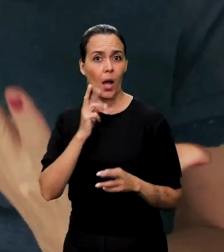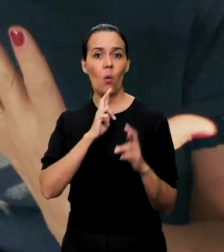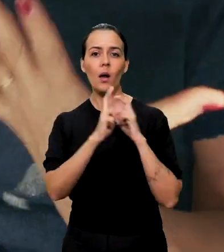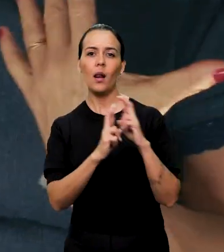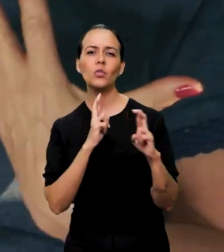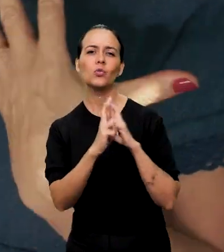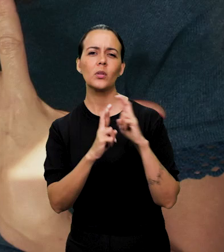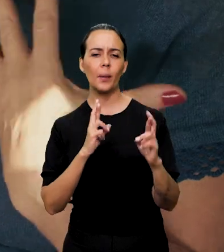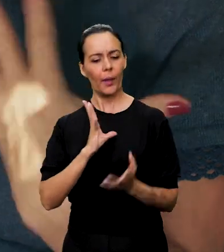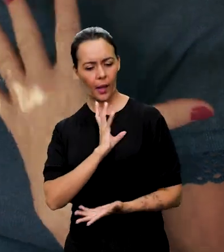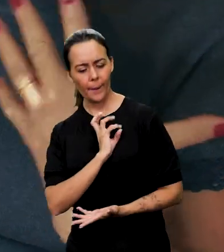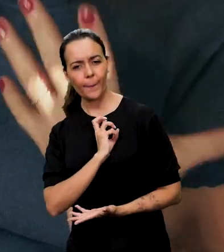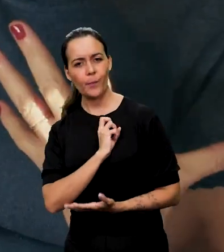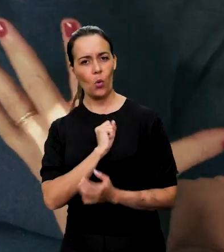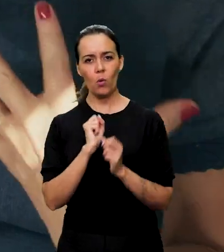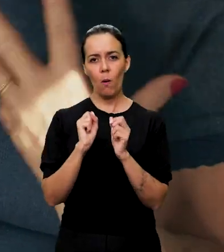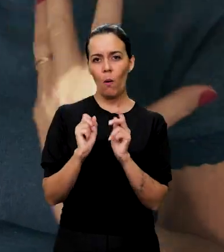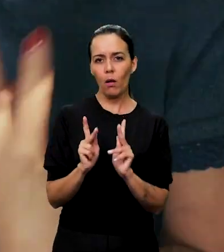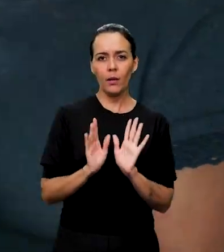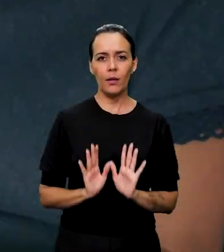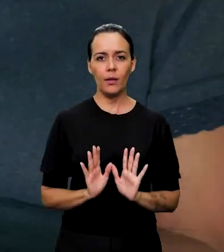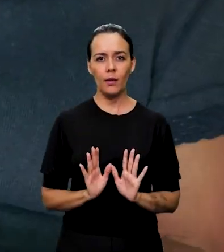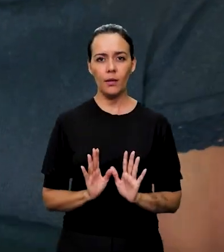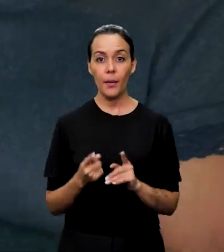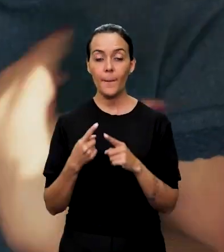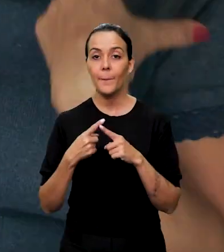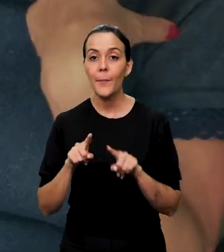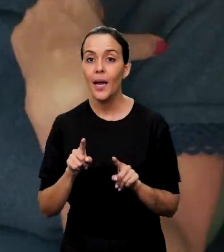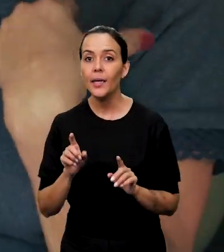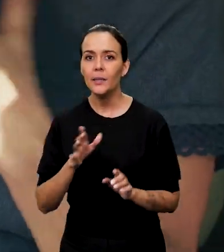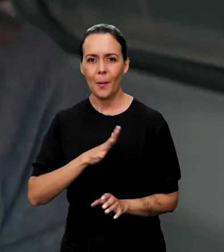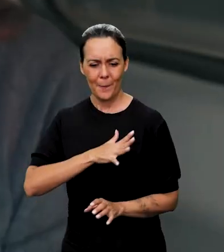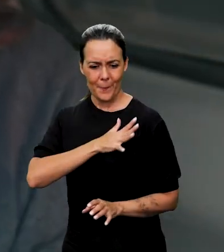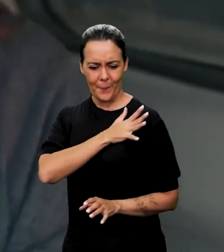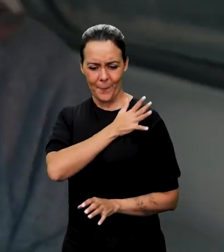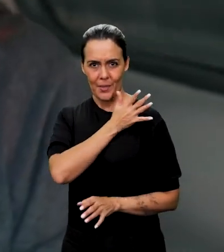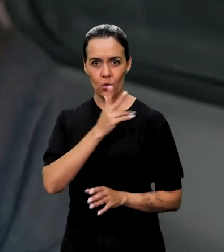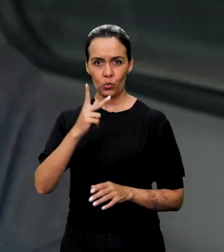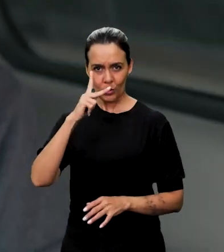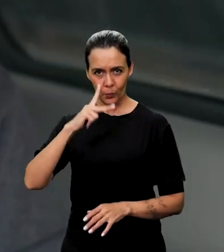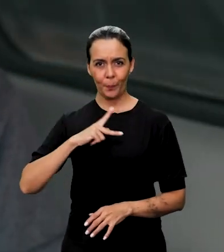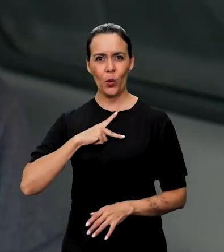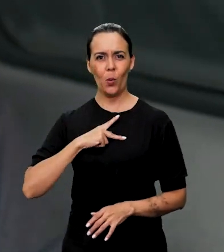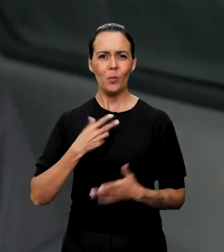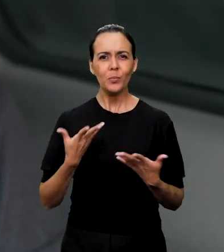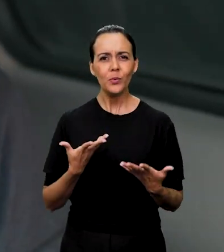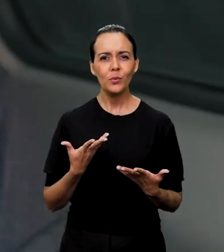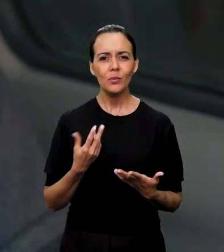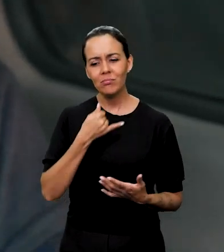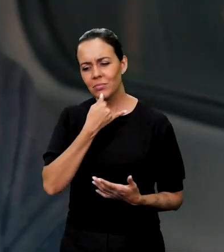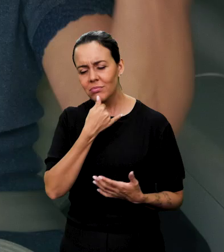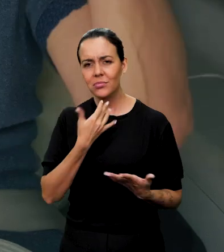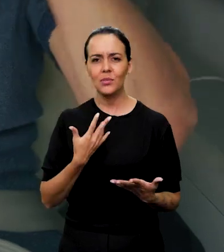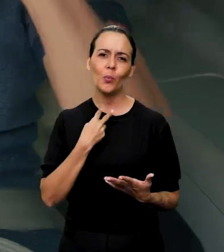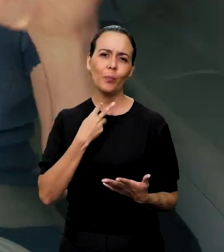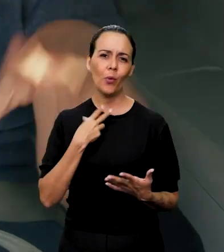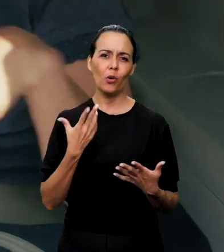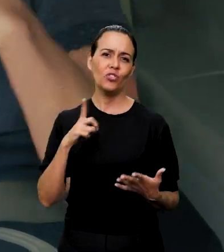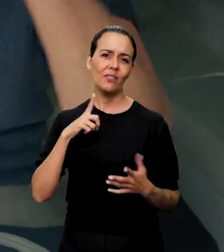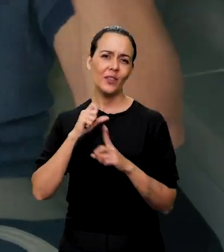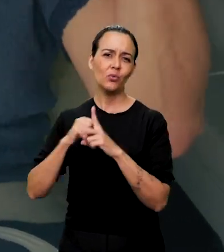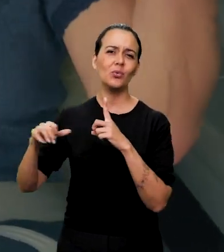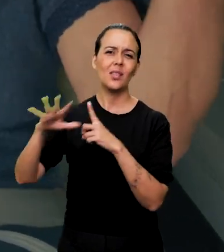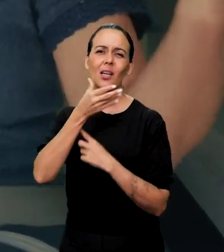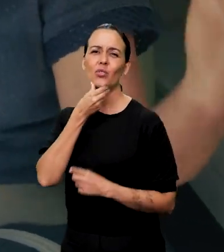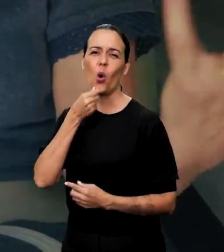e não ir atrás por esse tipo de preconceito com ela mesma, é super triste. E aí vem a sociedade machista, vem toda essa pressão